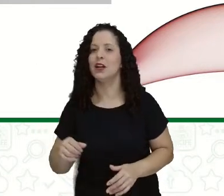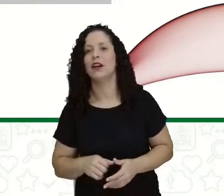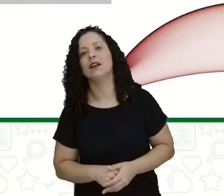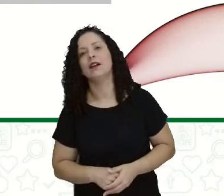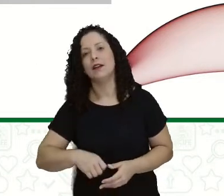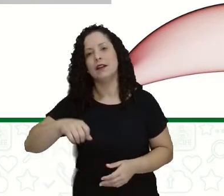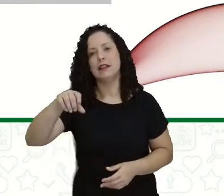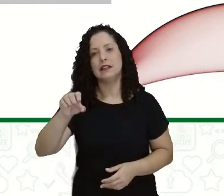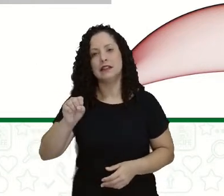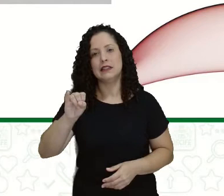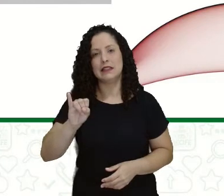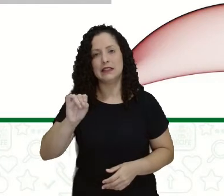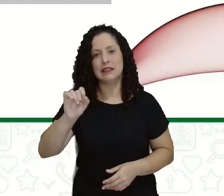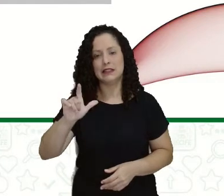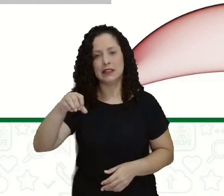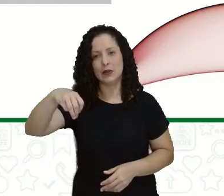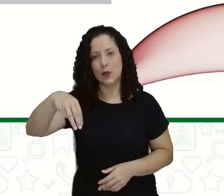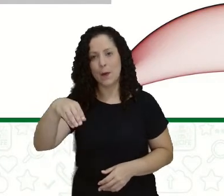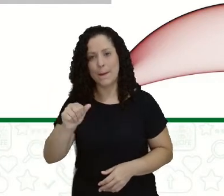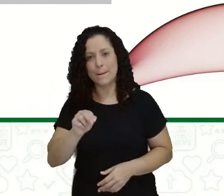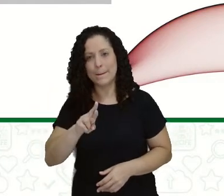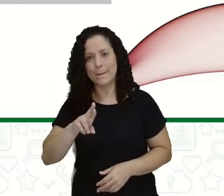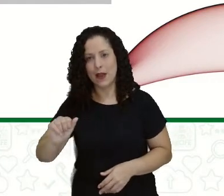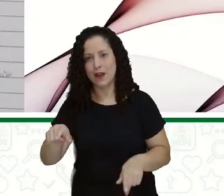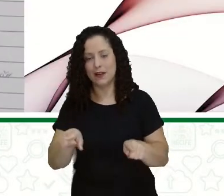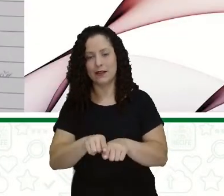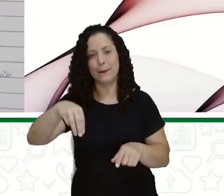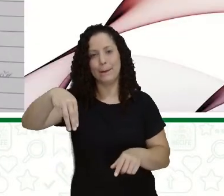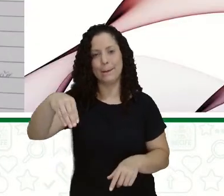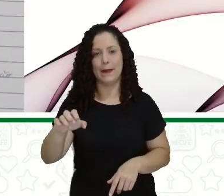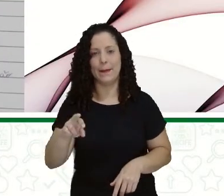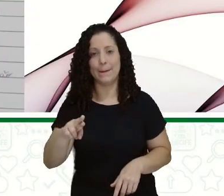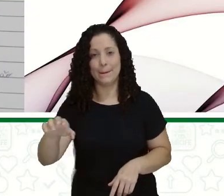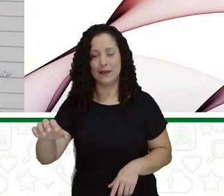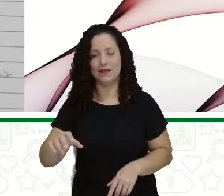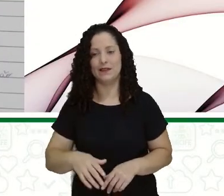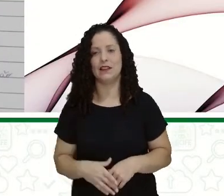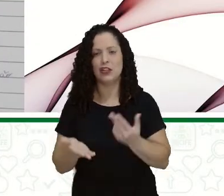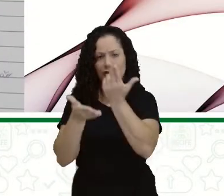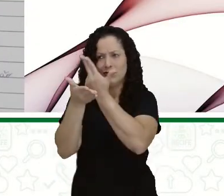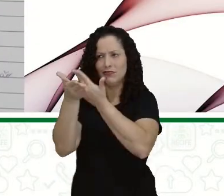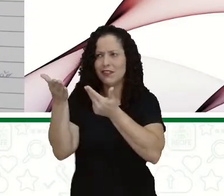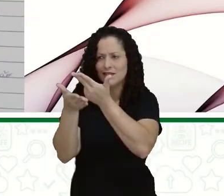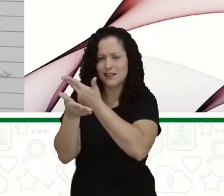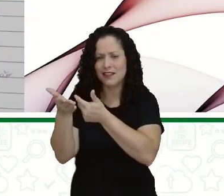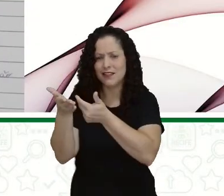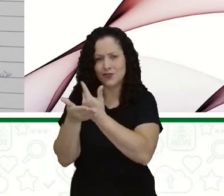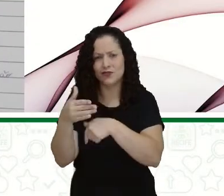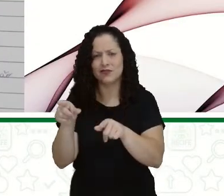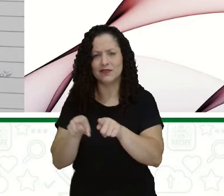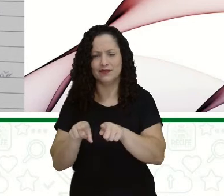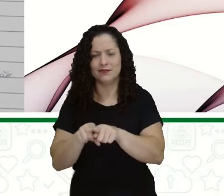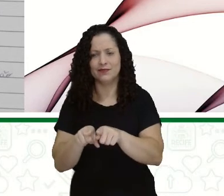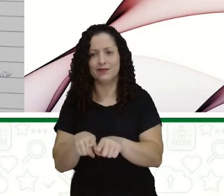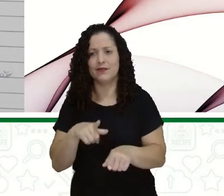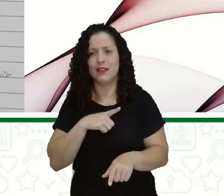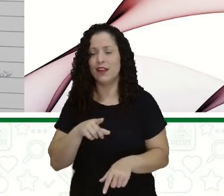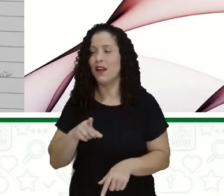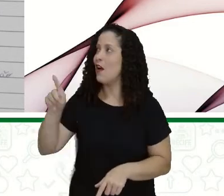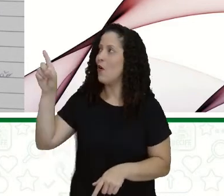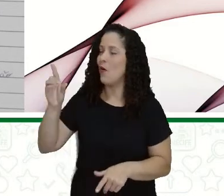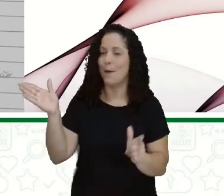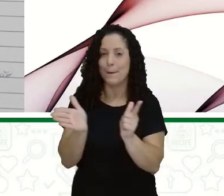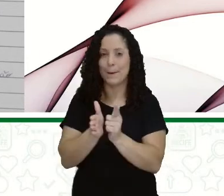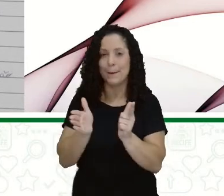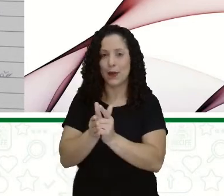Silmara Casadei, ilustrado por Marco Antônio Godoy. Olha a folha de um dos trabalhos que a